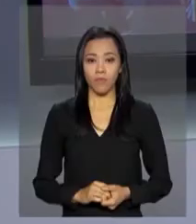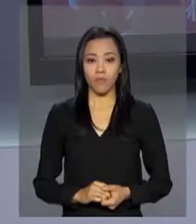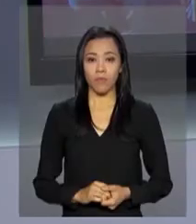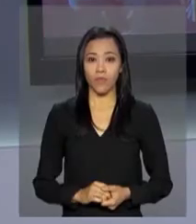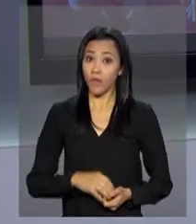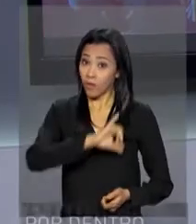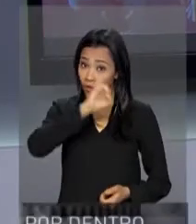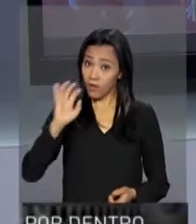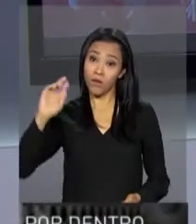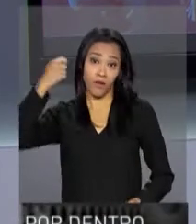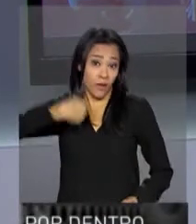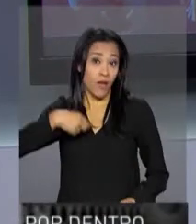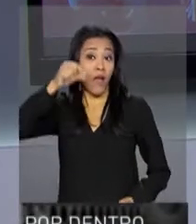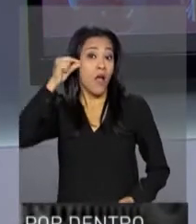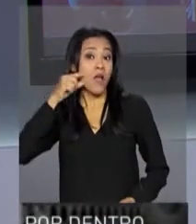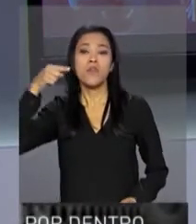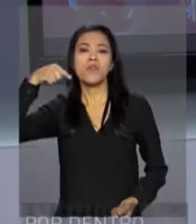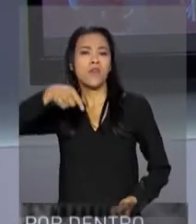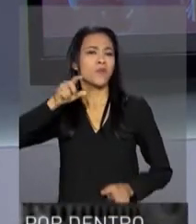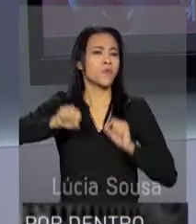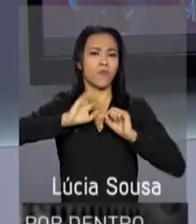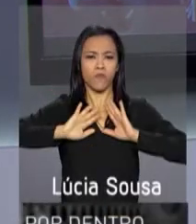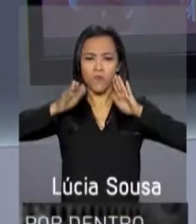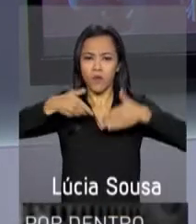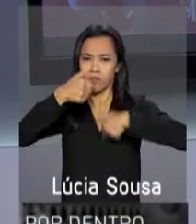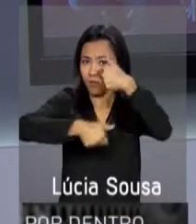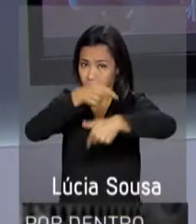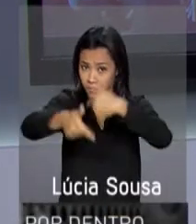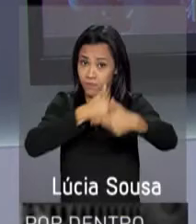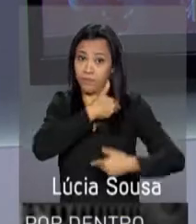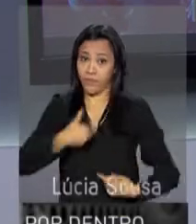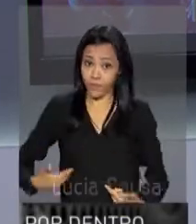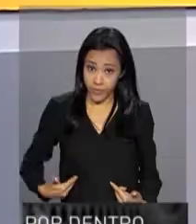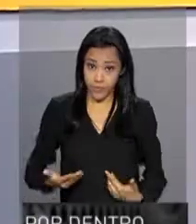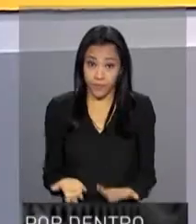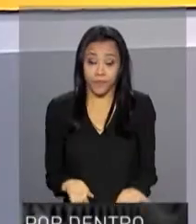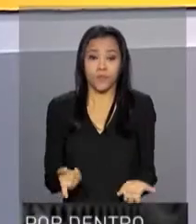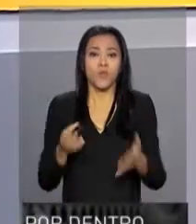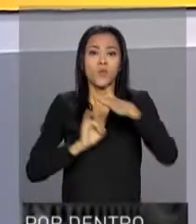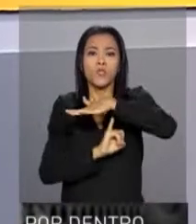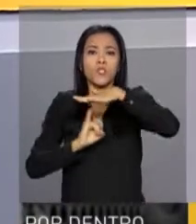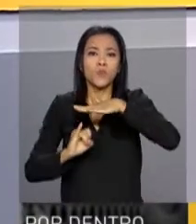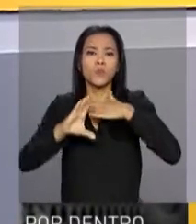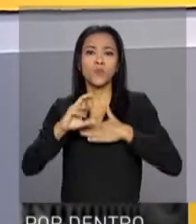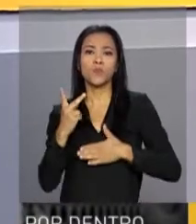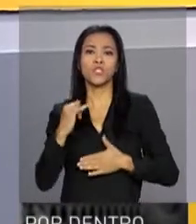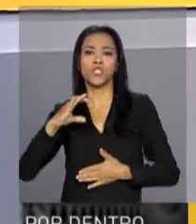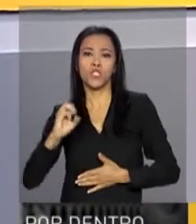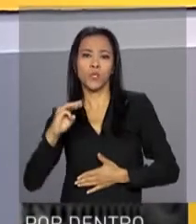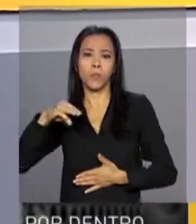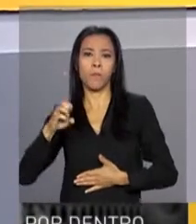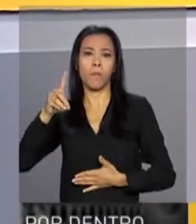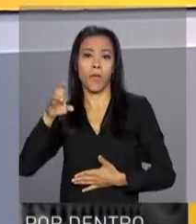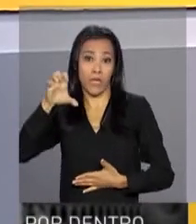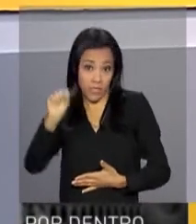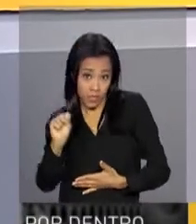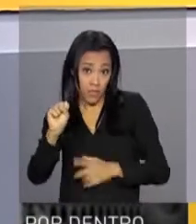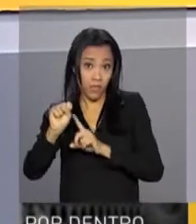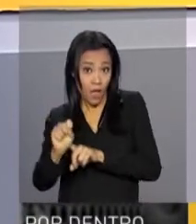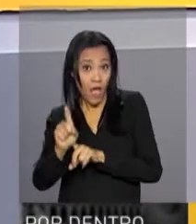olá eu sou carla batia e este é o programa por dentro do governo o instituto chico mendes de conservação da biodiversidade